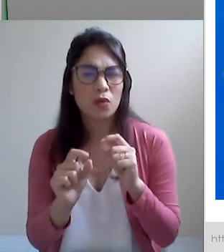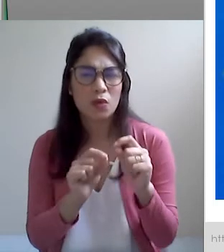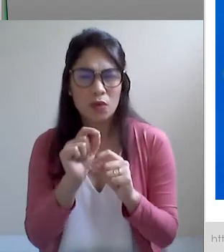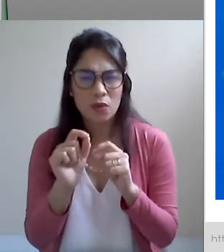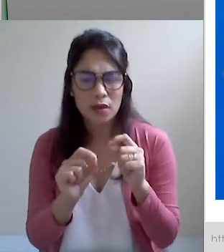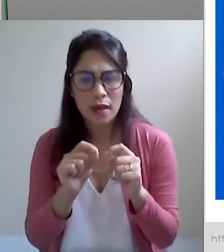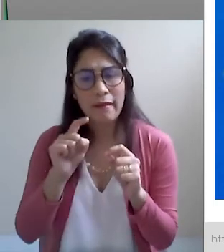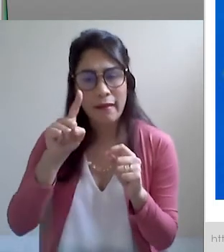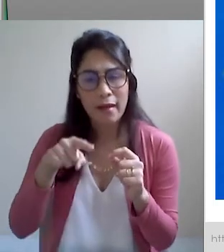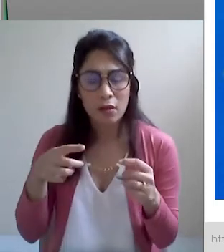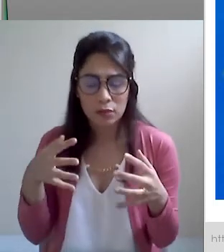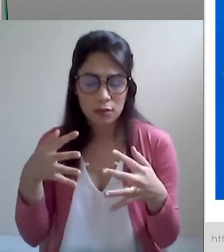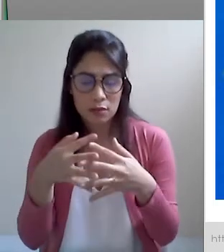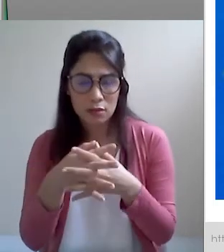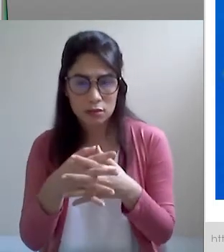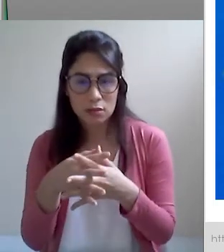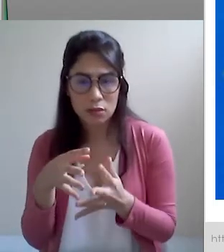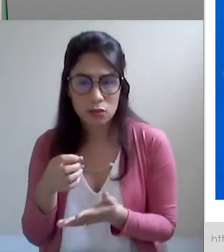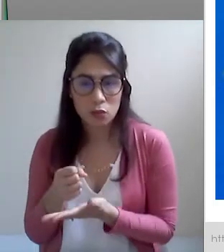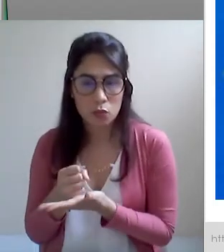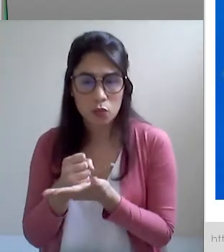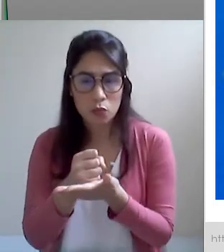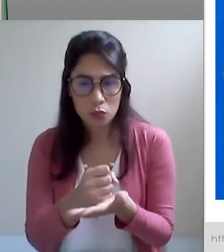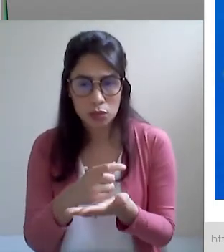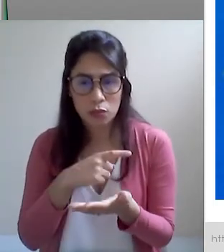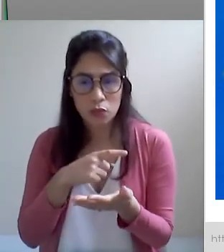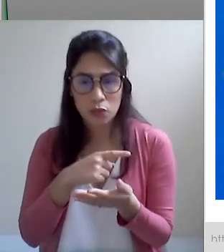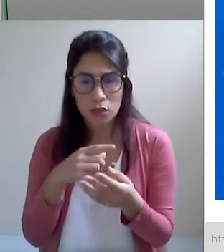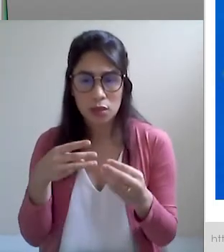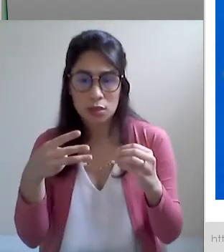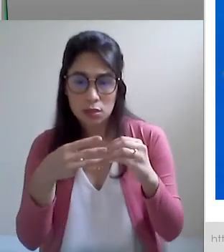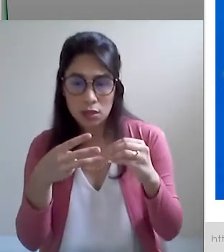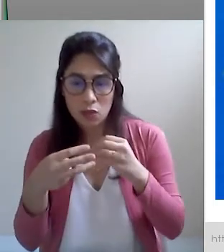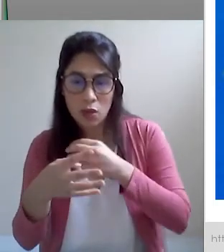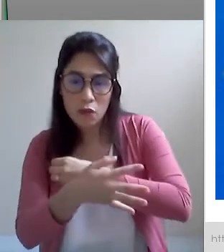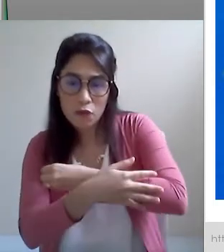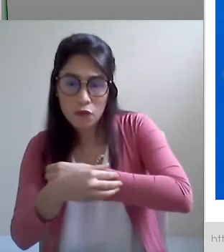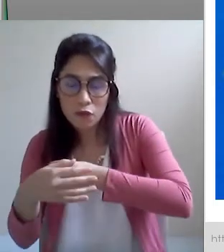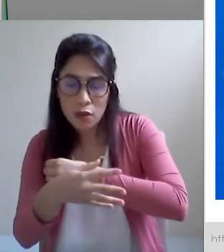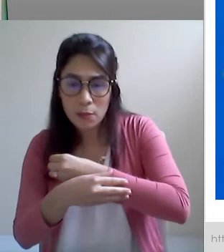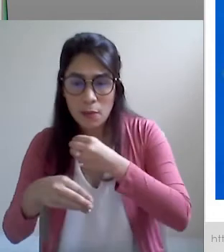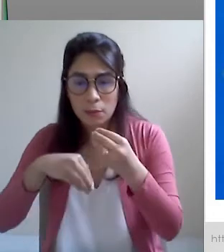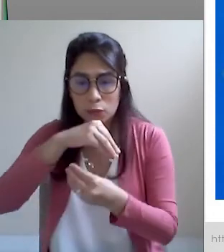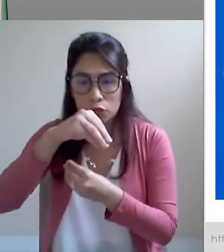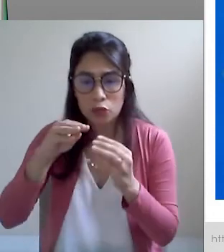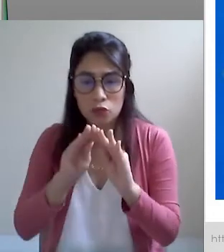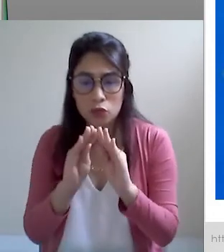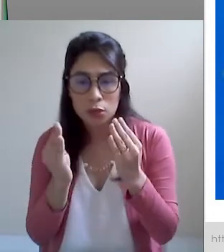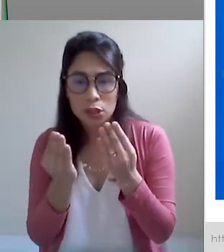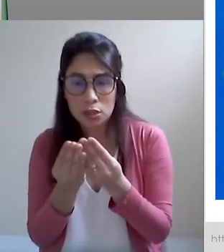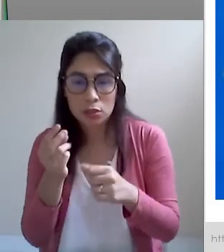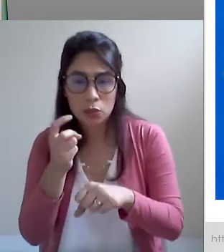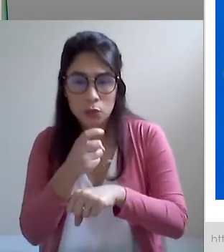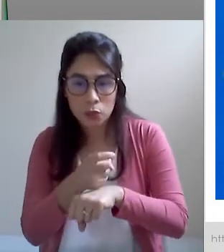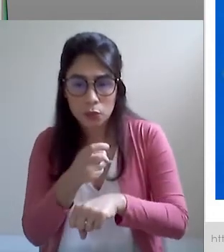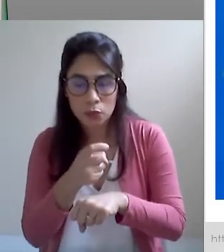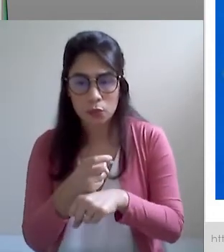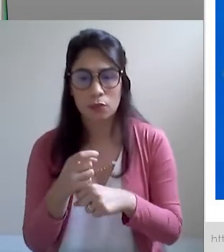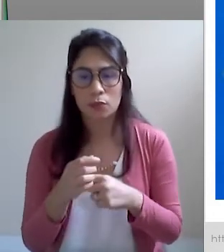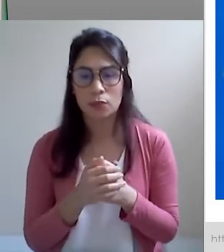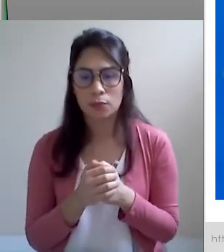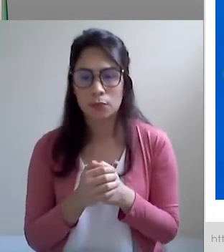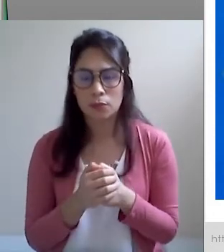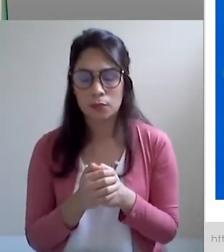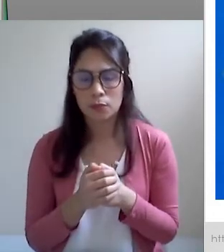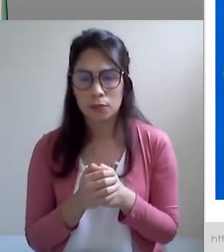O osso é um tecido conjuntivo com células e fibras embebidas em substância mineralizada e endurecida.